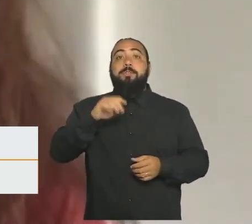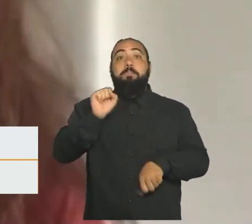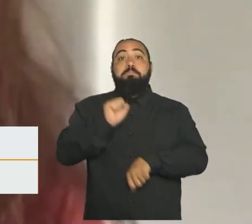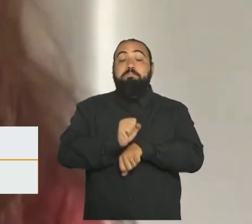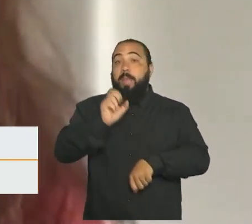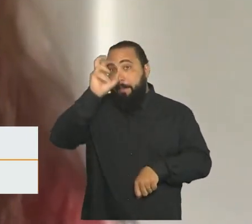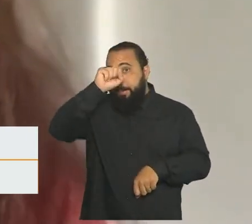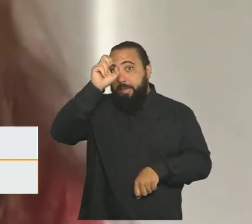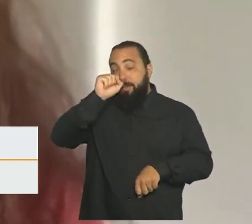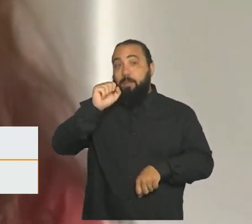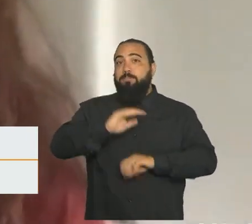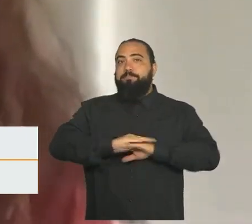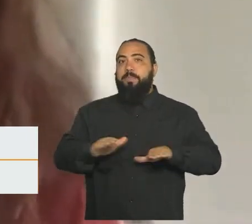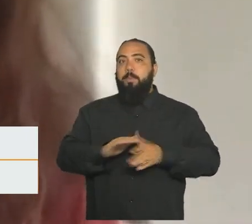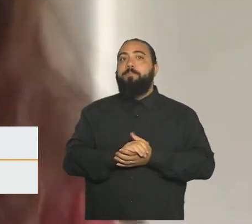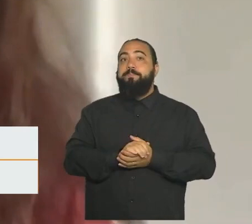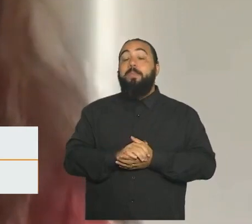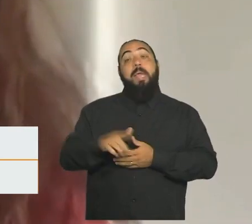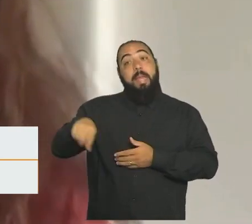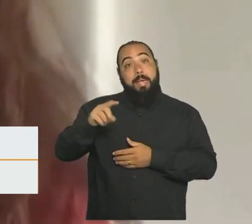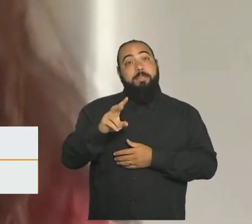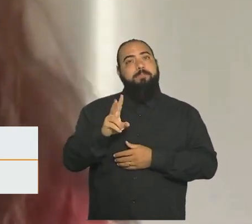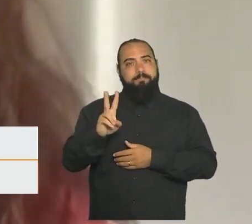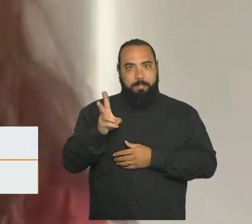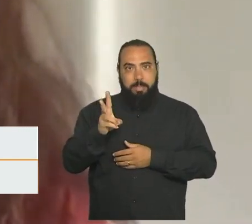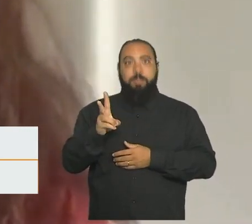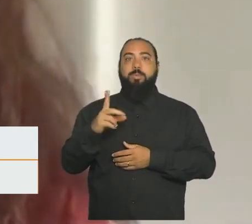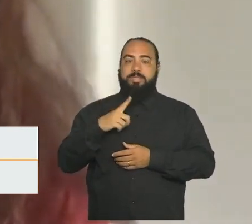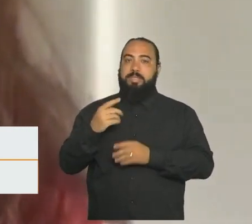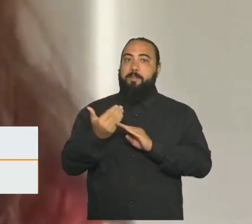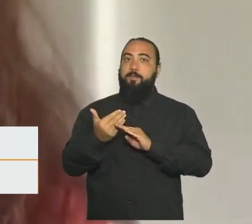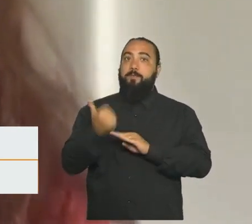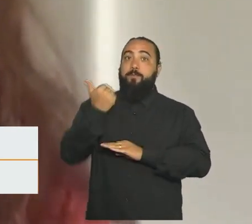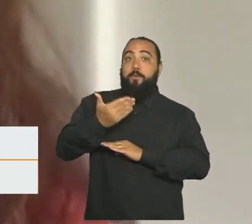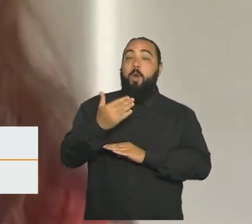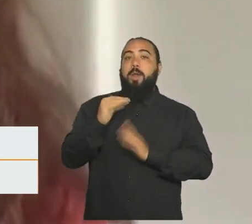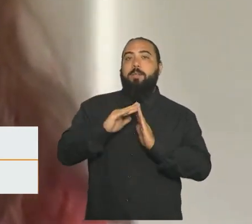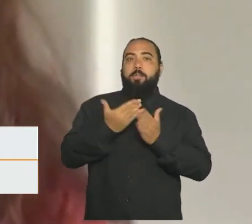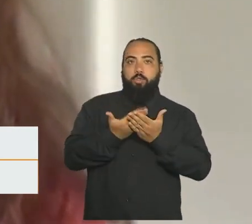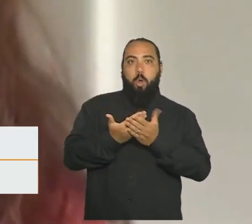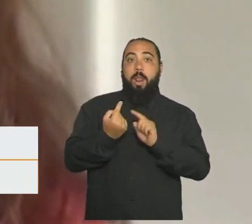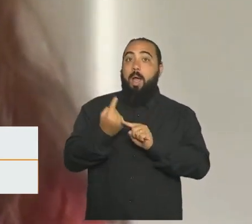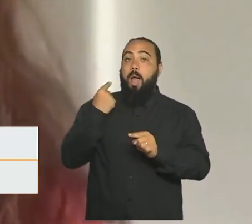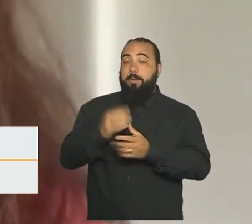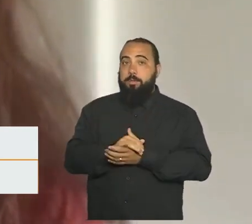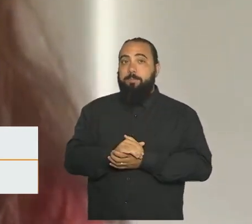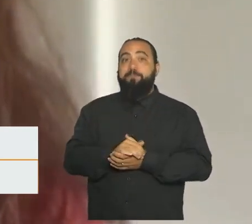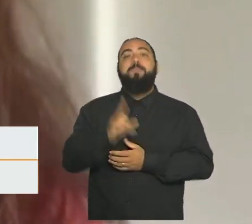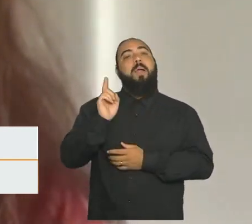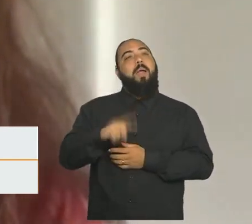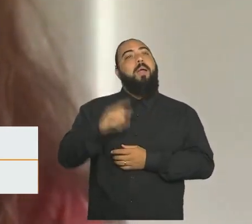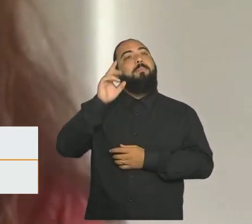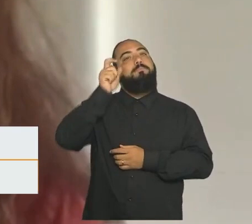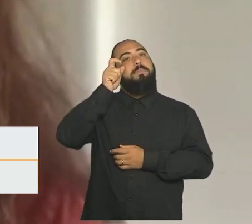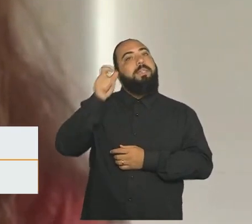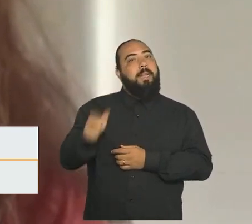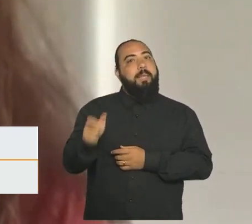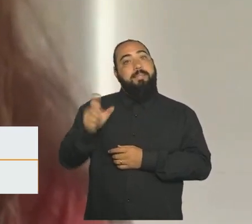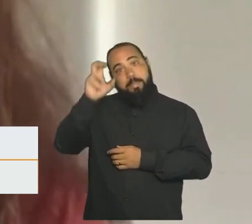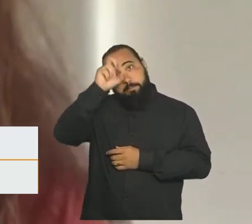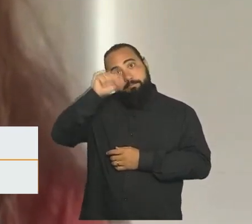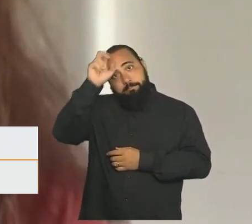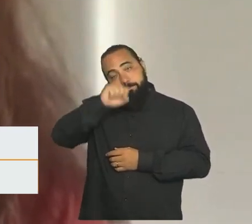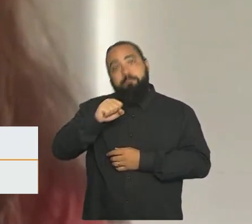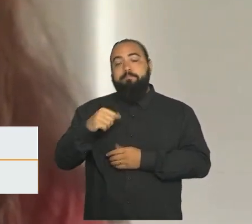na pandemia, ou mesmo que já estavam fora da escola antes dela. É necessário também investir para recuperar a aprendizagem